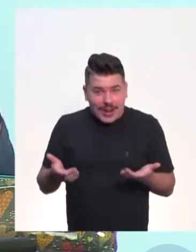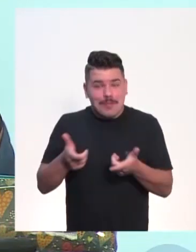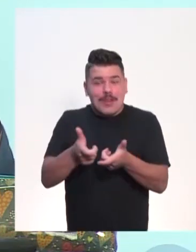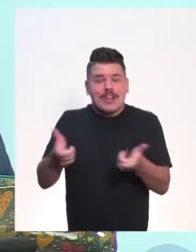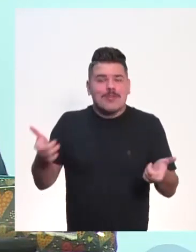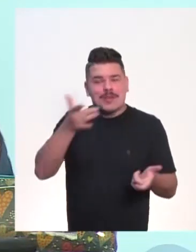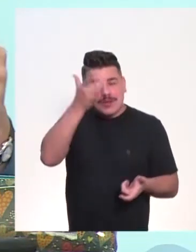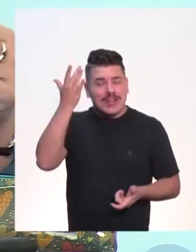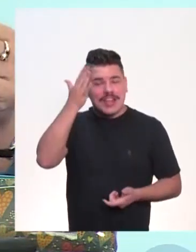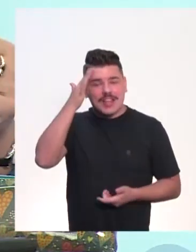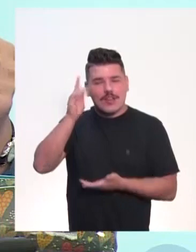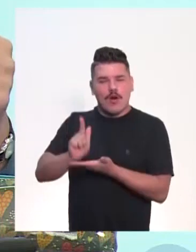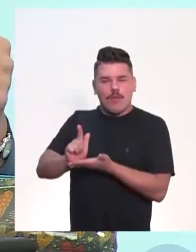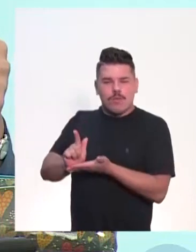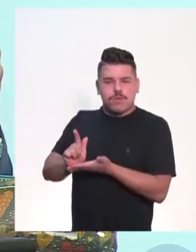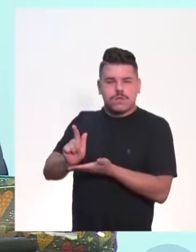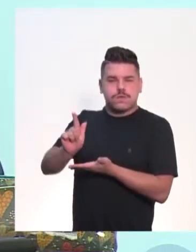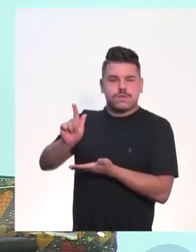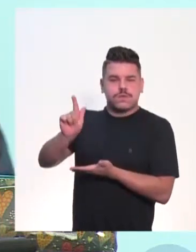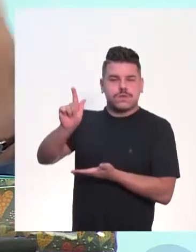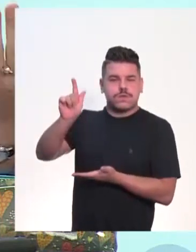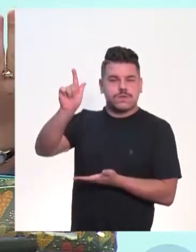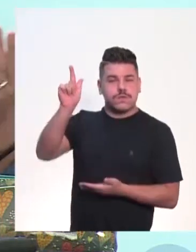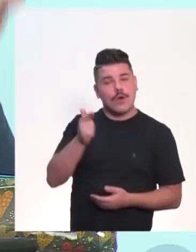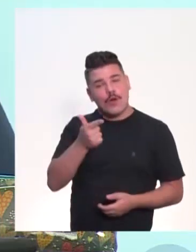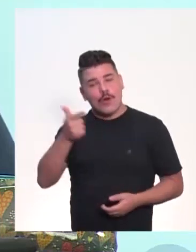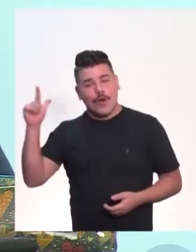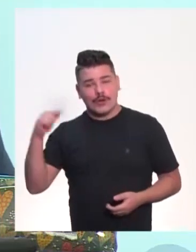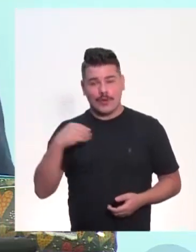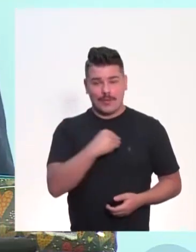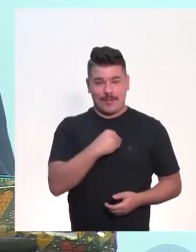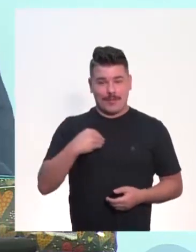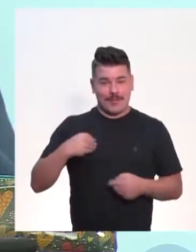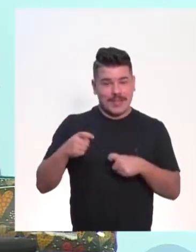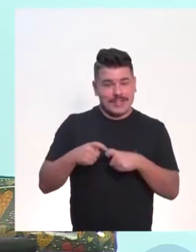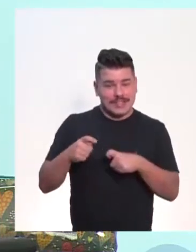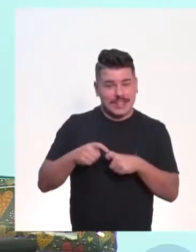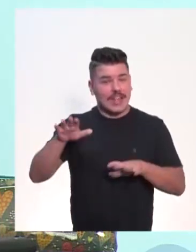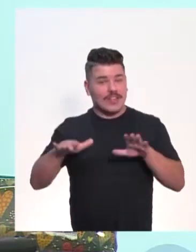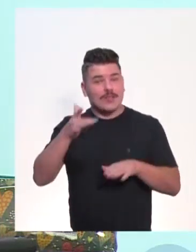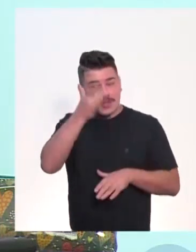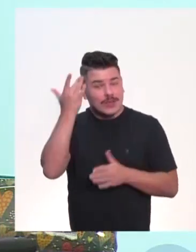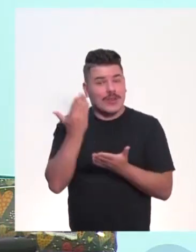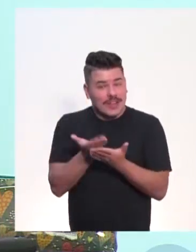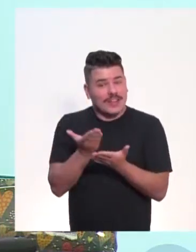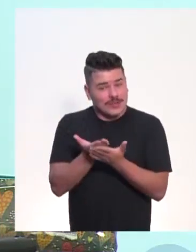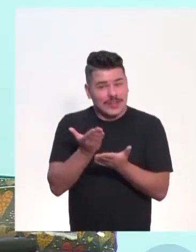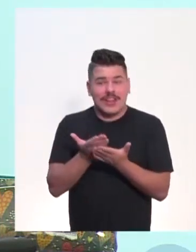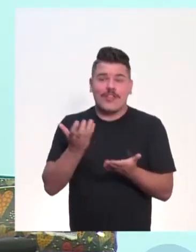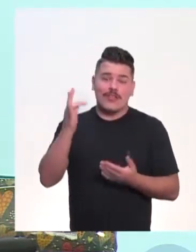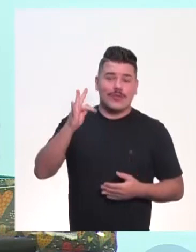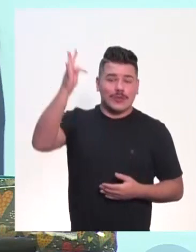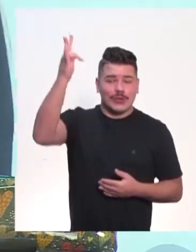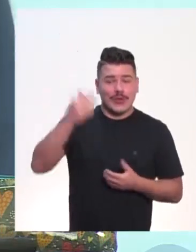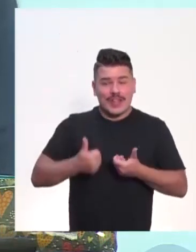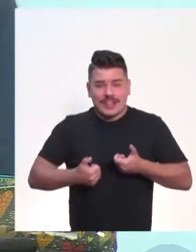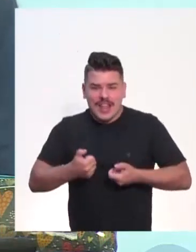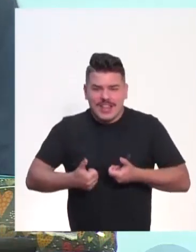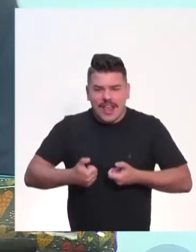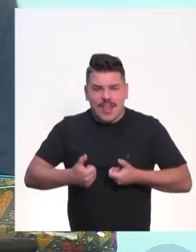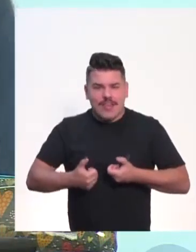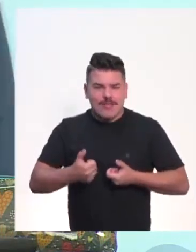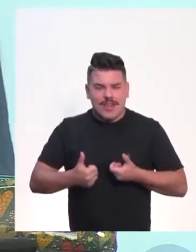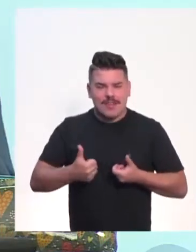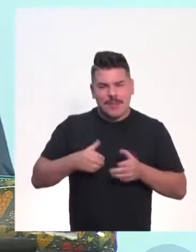astronomia, medicina, tem gente querendo ser gamer, afinal de contas, aprender habilidades de jogos e aprender a